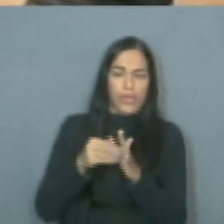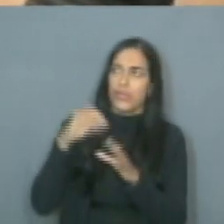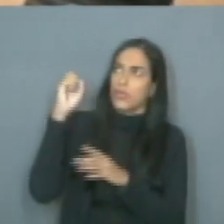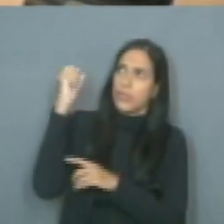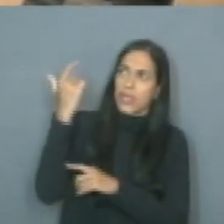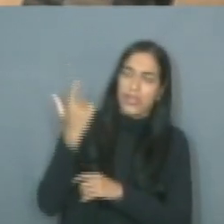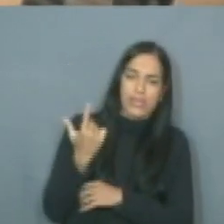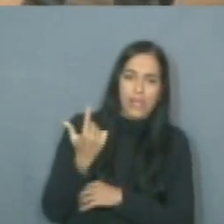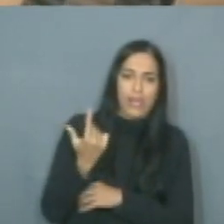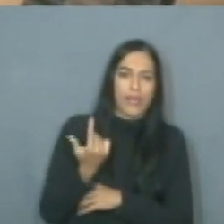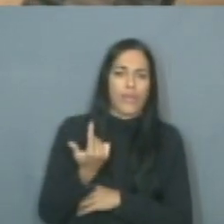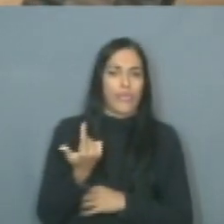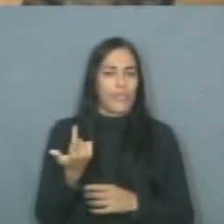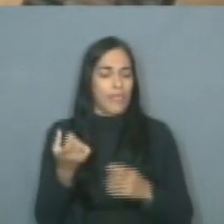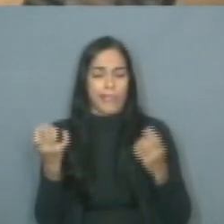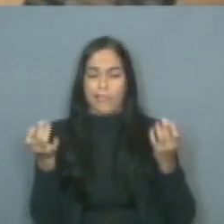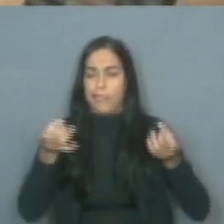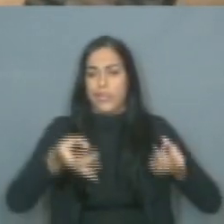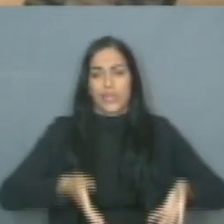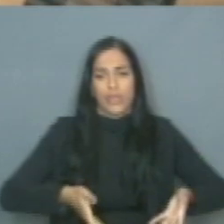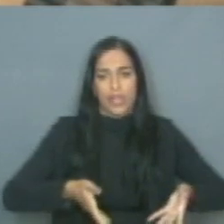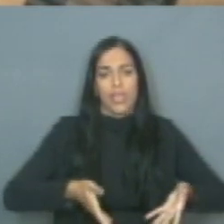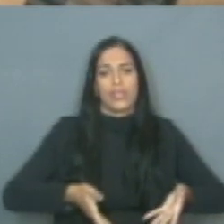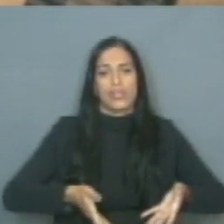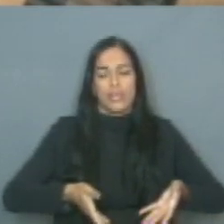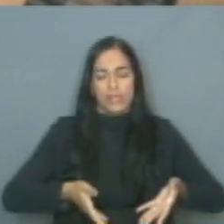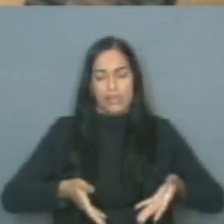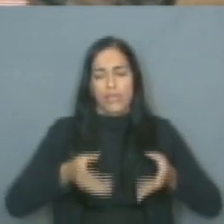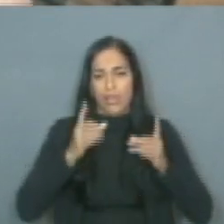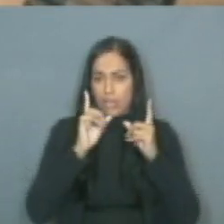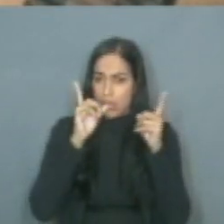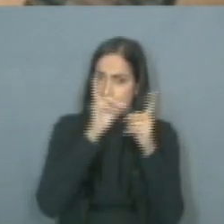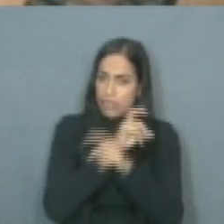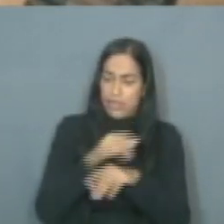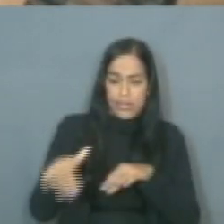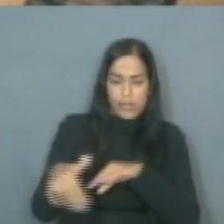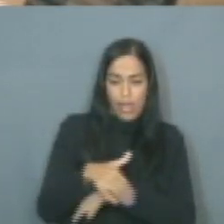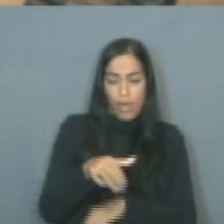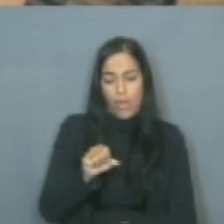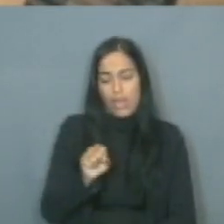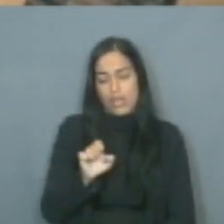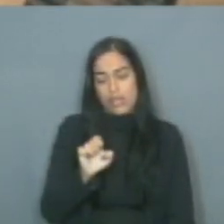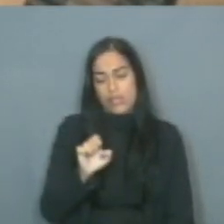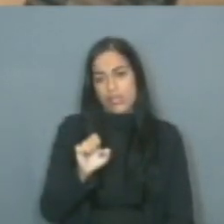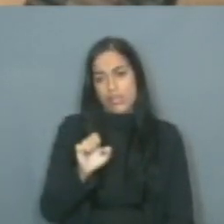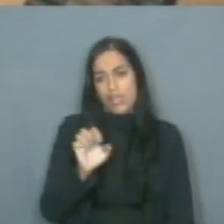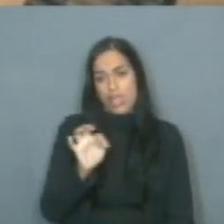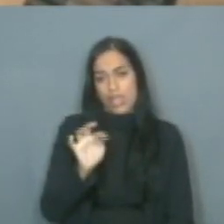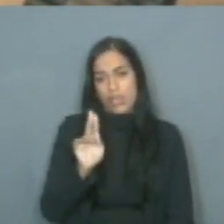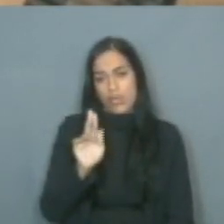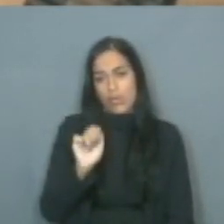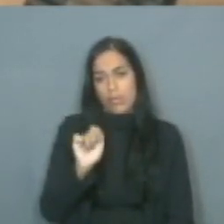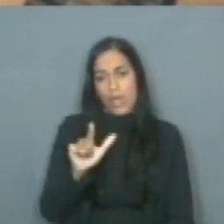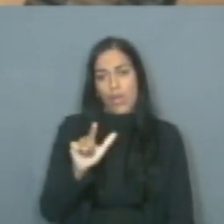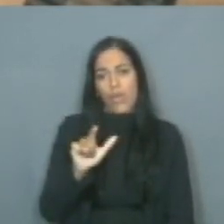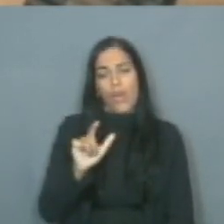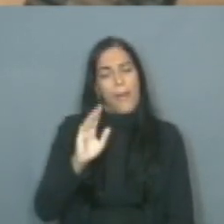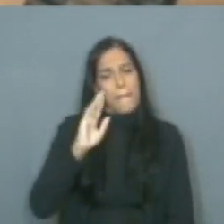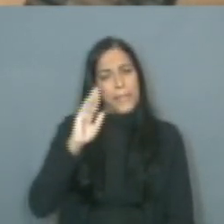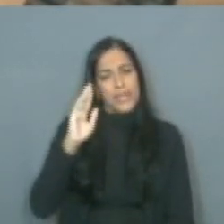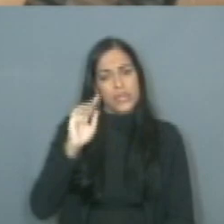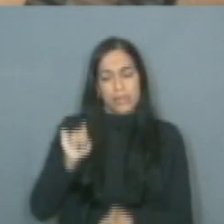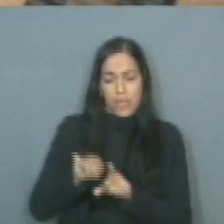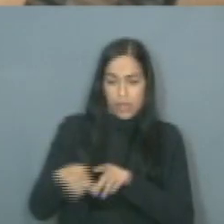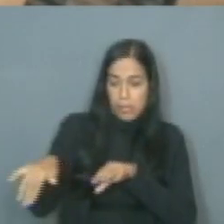iluminação, completamente largado. É difícil você ter uma rua, por exemplo, Rua Setúbal, uma rua considerada principal também. Não tem